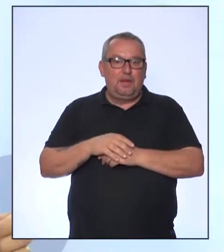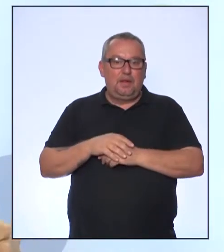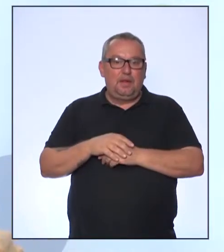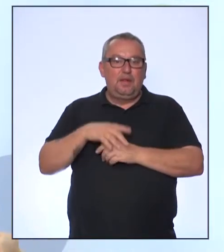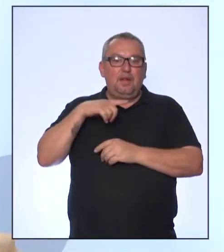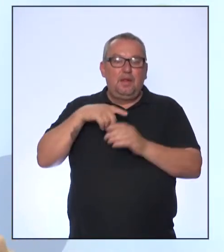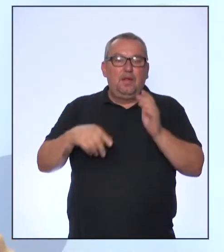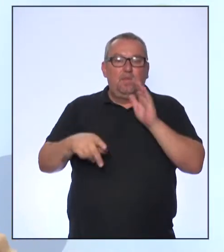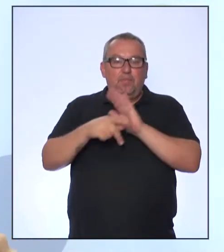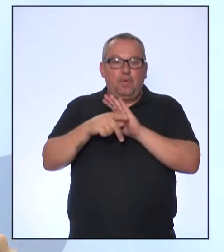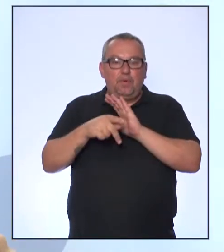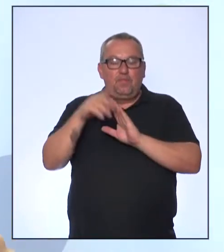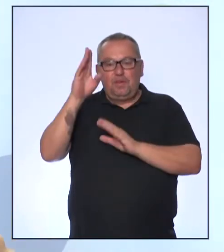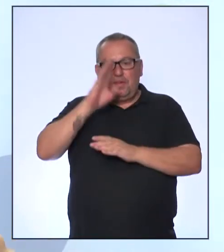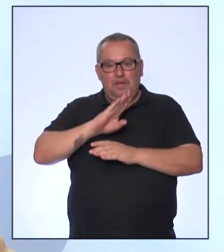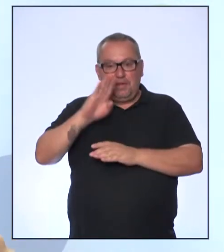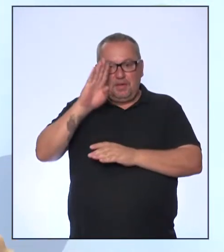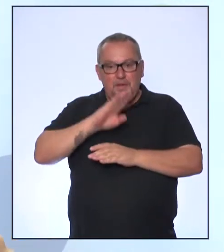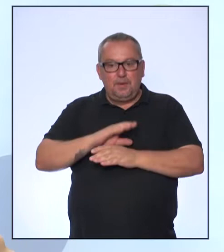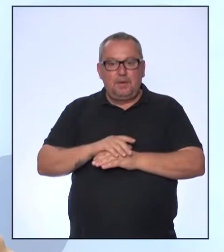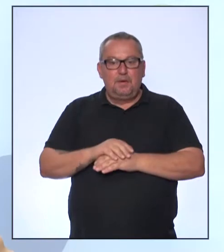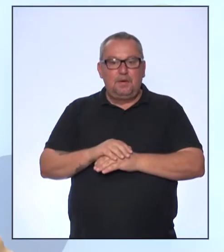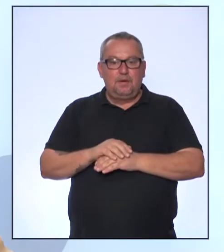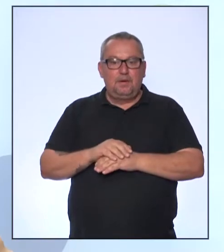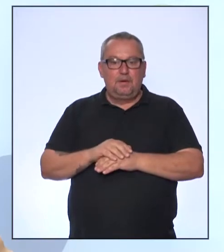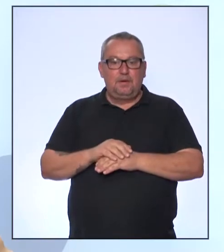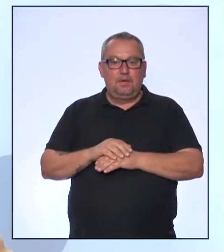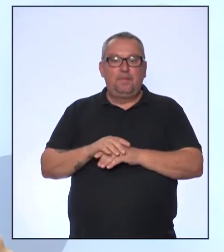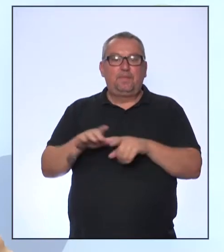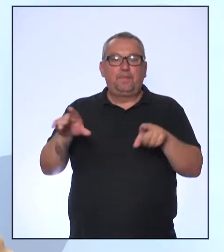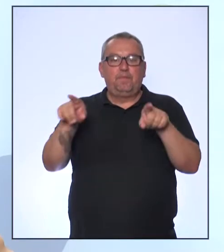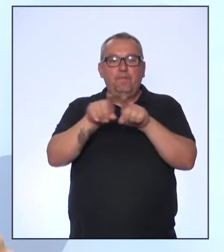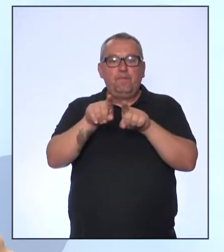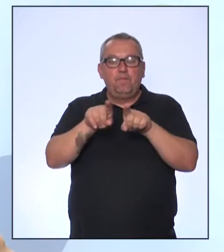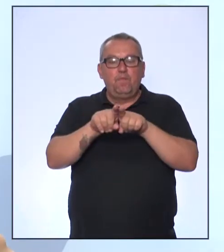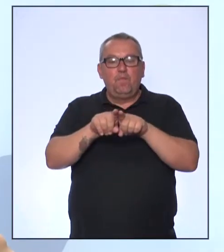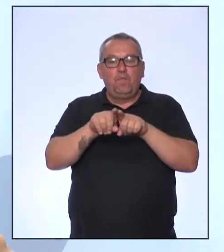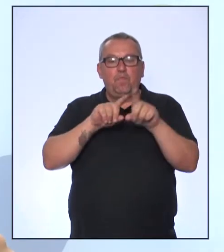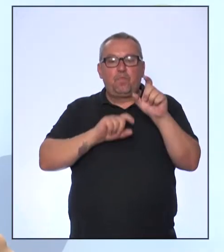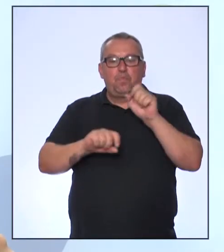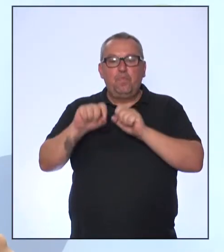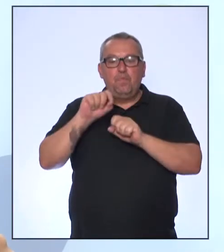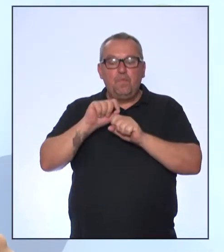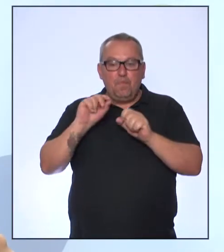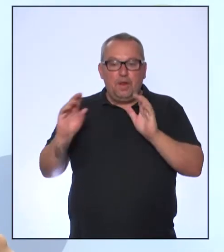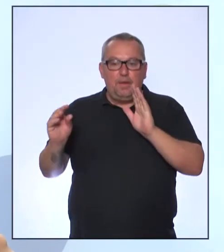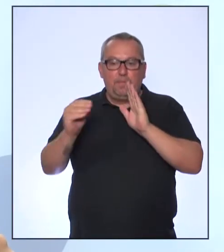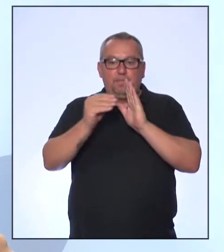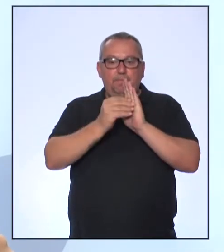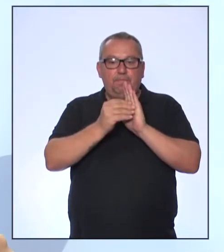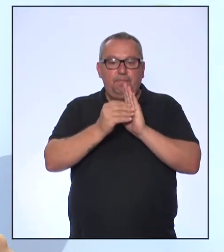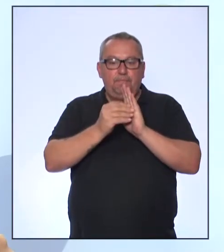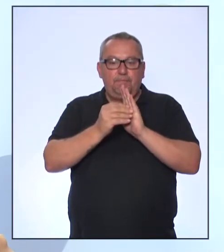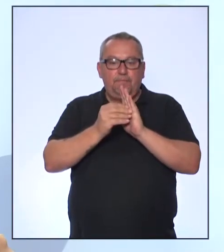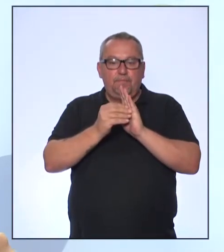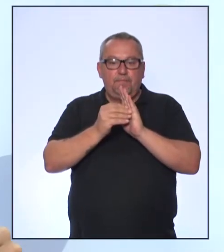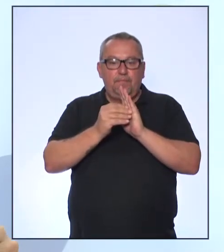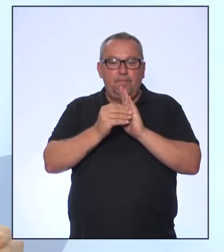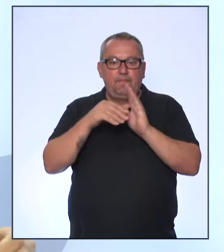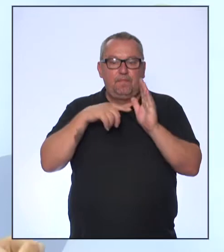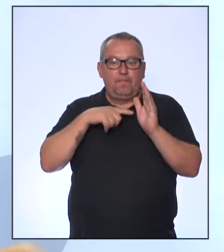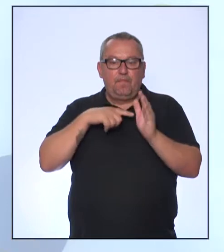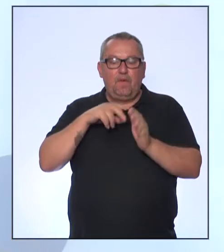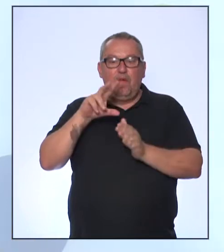são bibliotecas de áudio gratuita. Sobre a questão que ela colocou aqui, que a